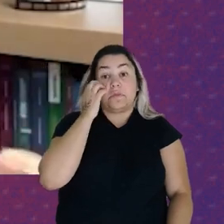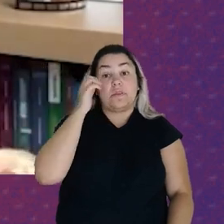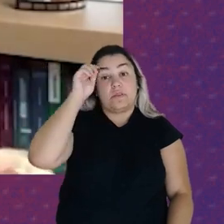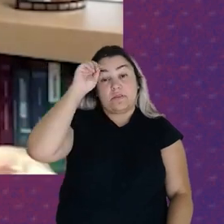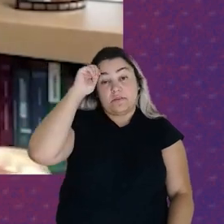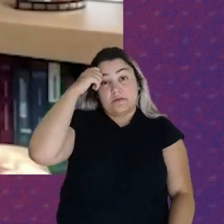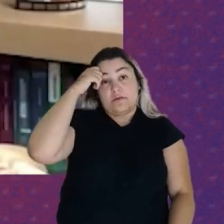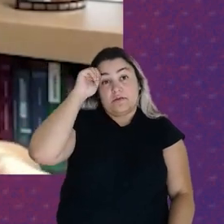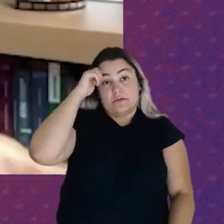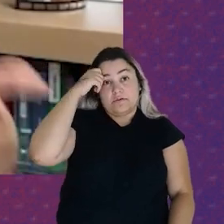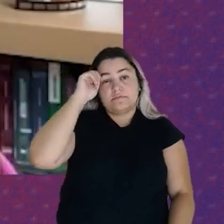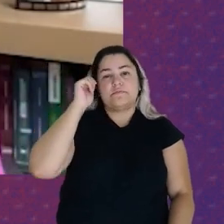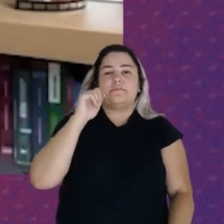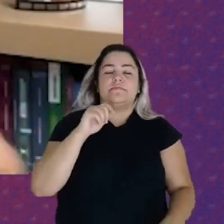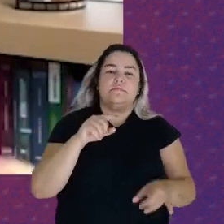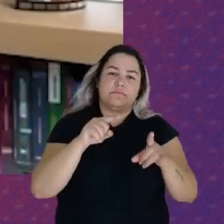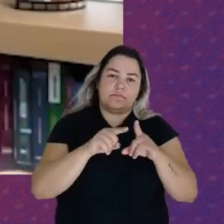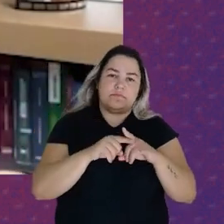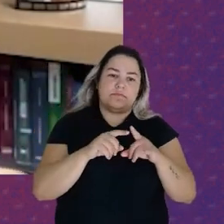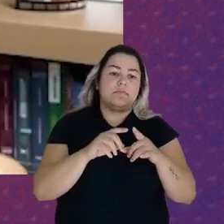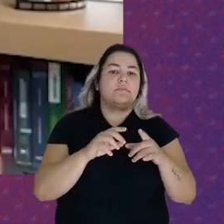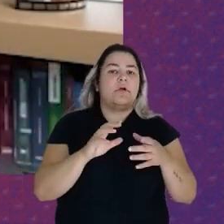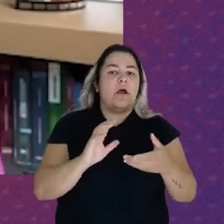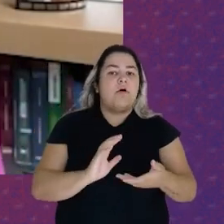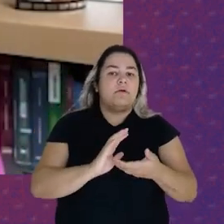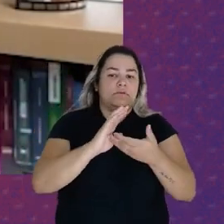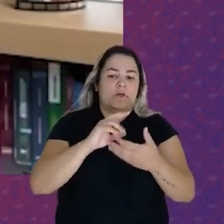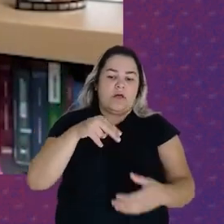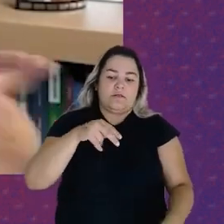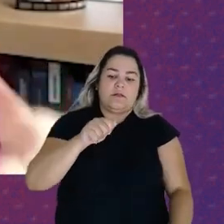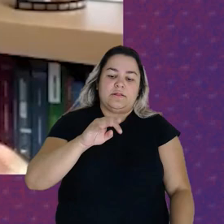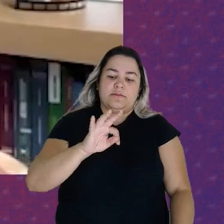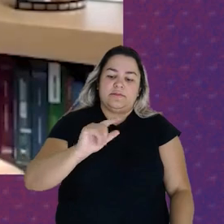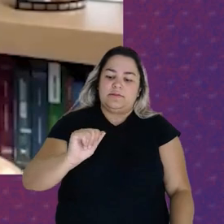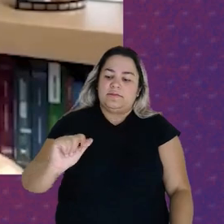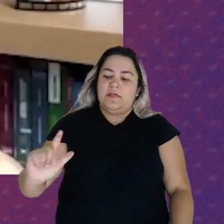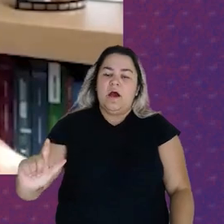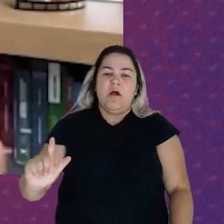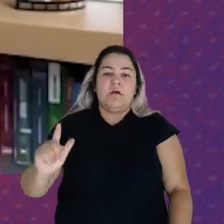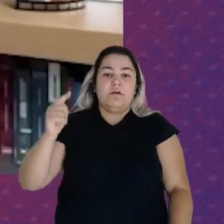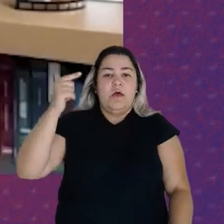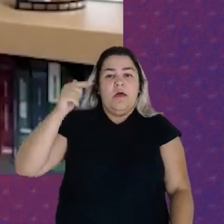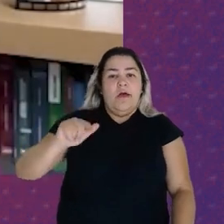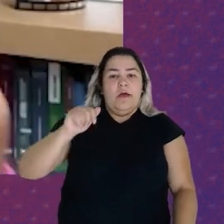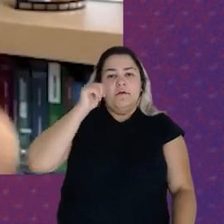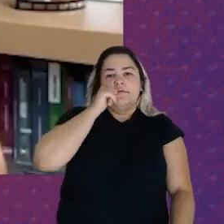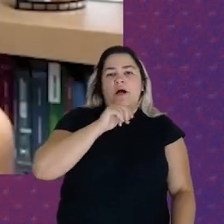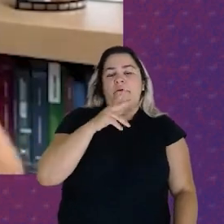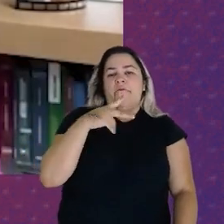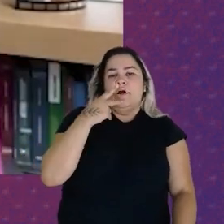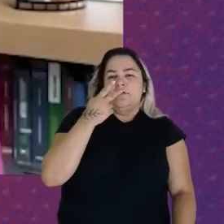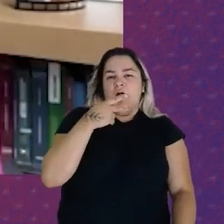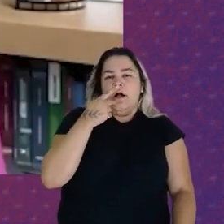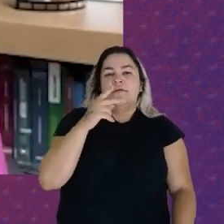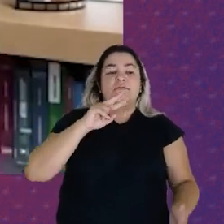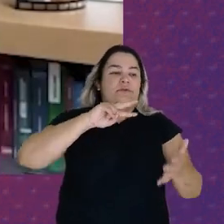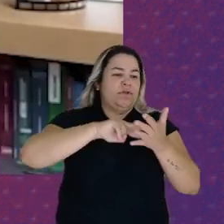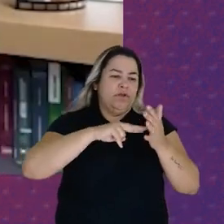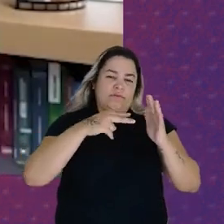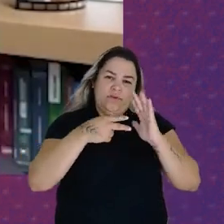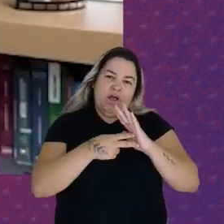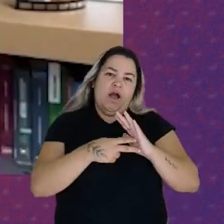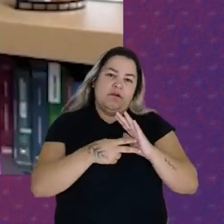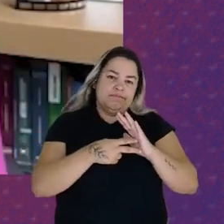Câmara Municipal do Natal. Isso significa só que outras mulheres não se autodeclararam, ou significa que,